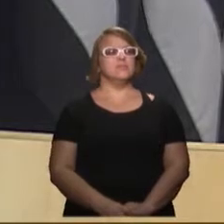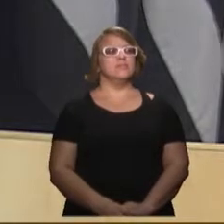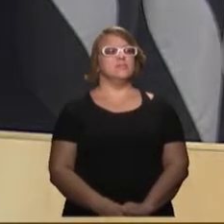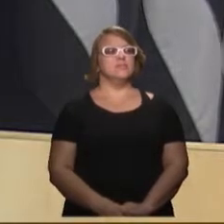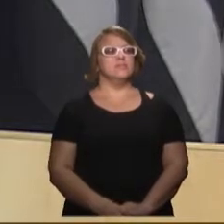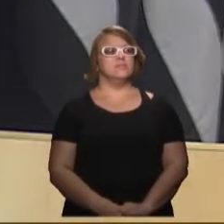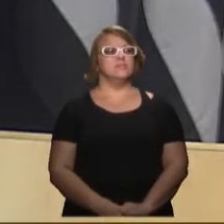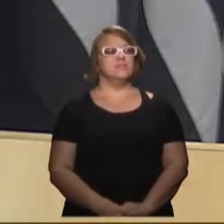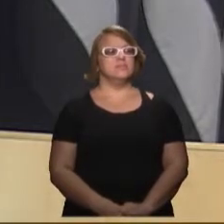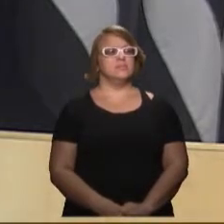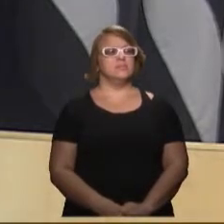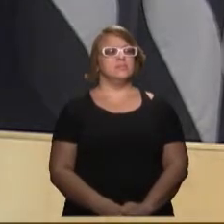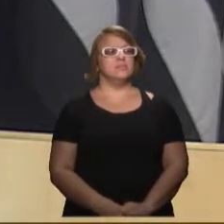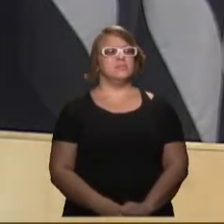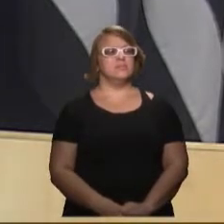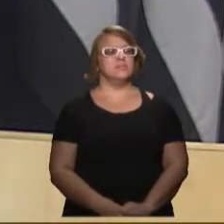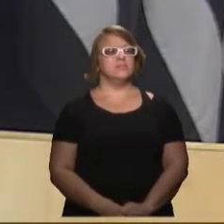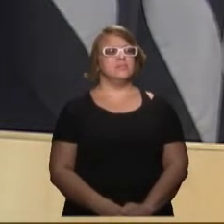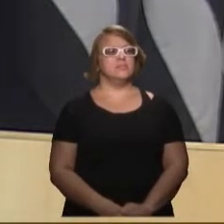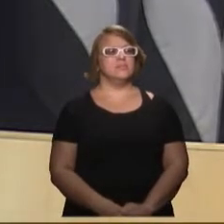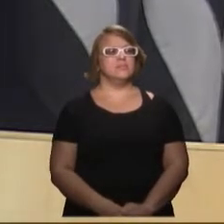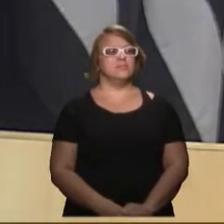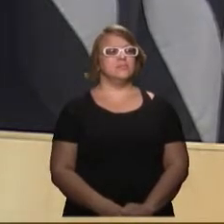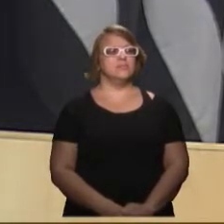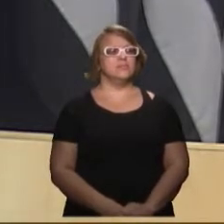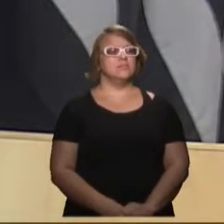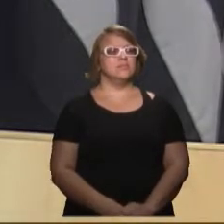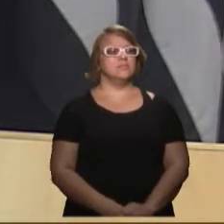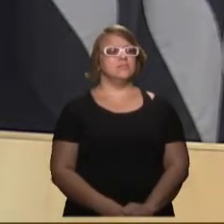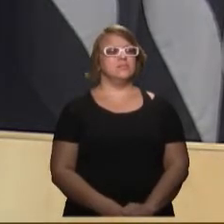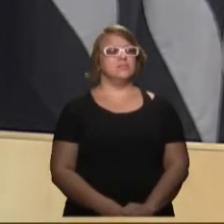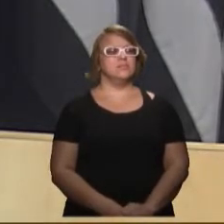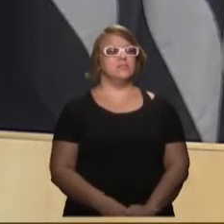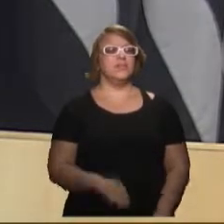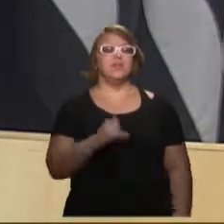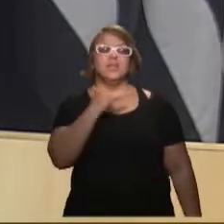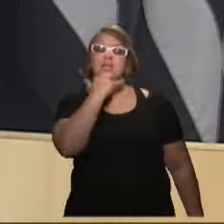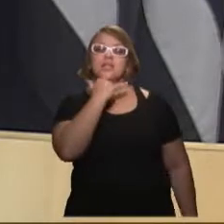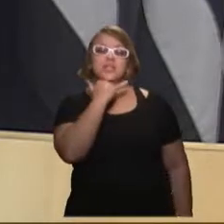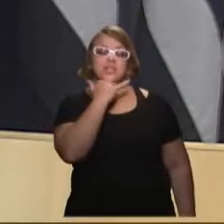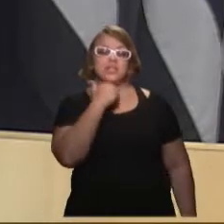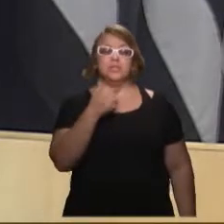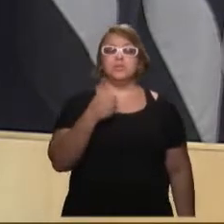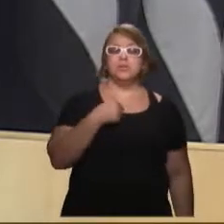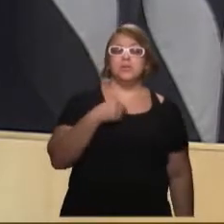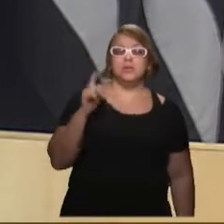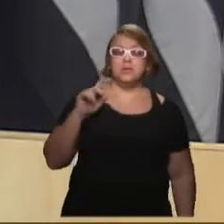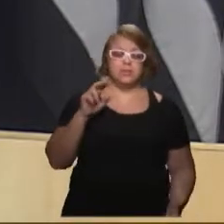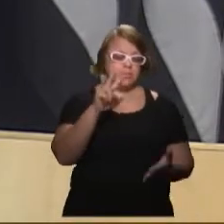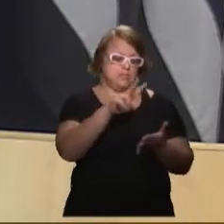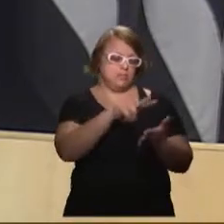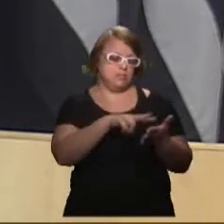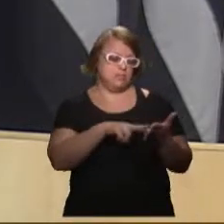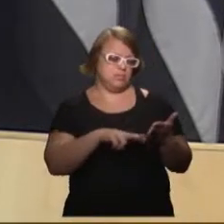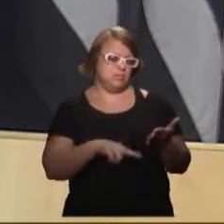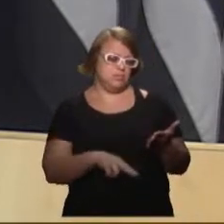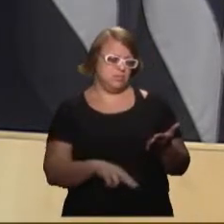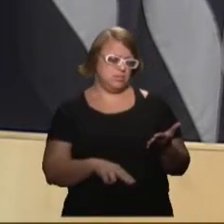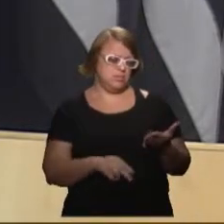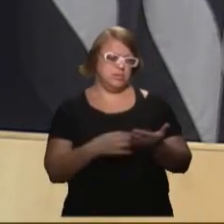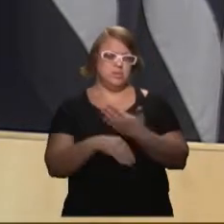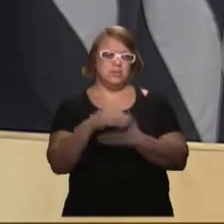não consegui, desculpa, vereador, não consegui ler com bastante critério os pareceres